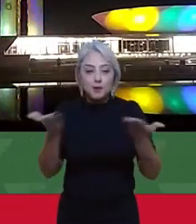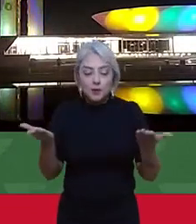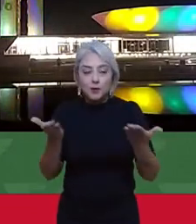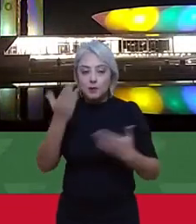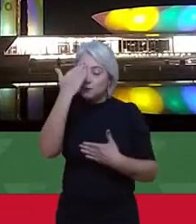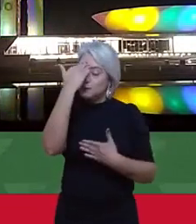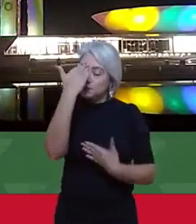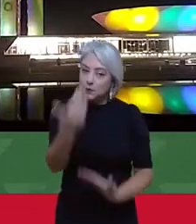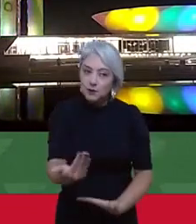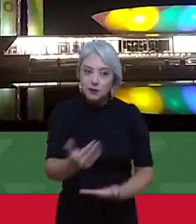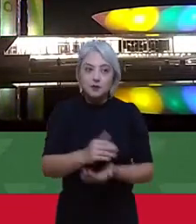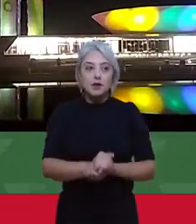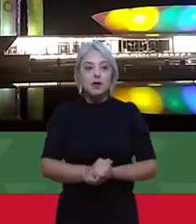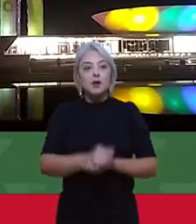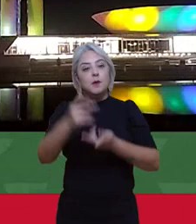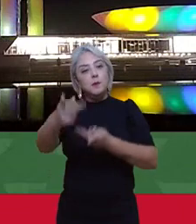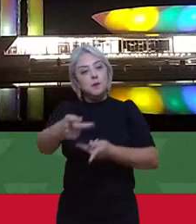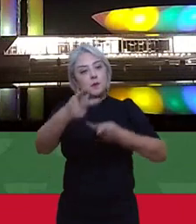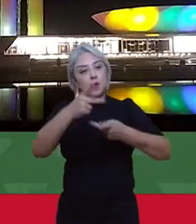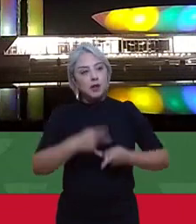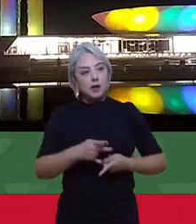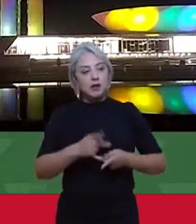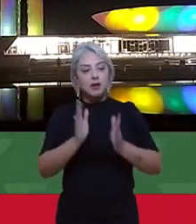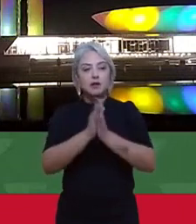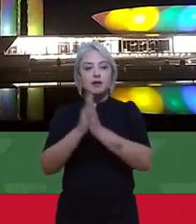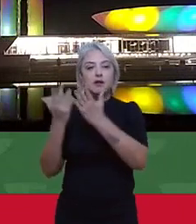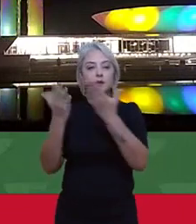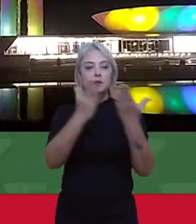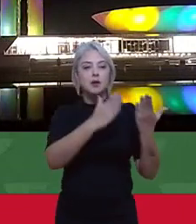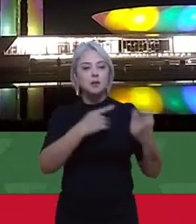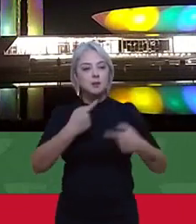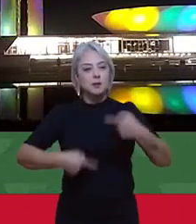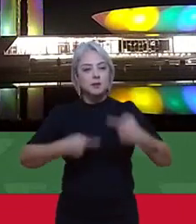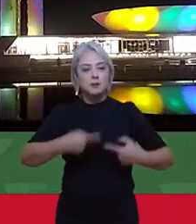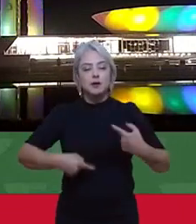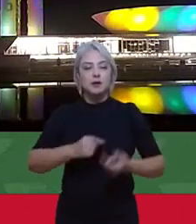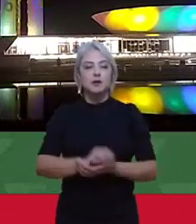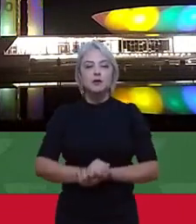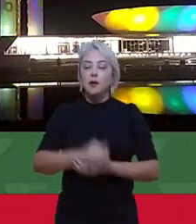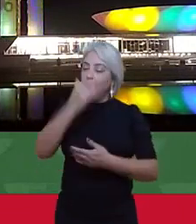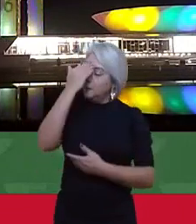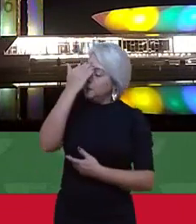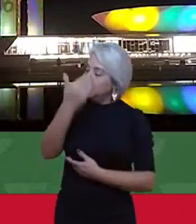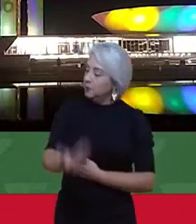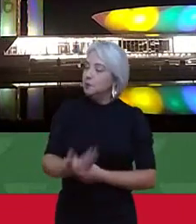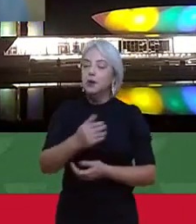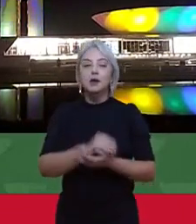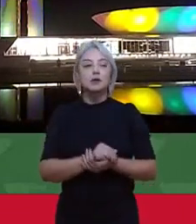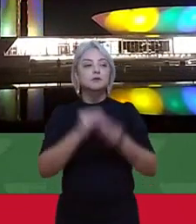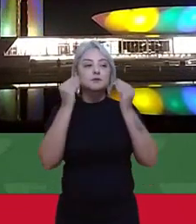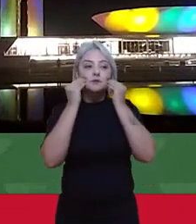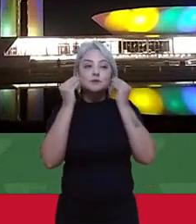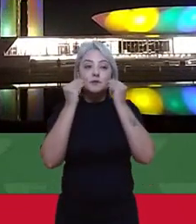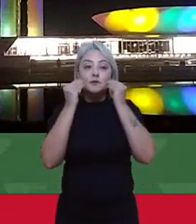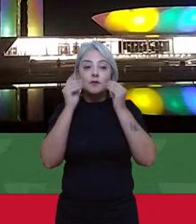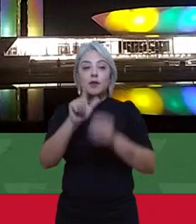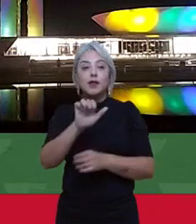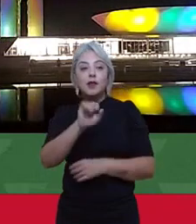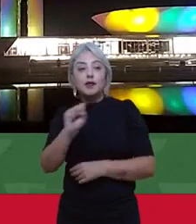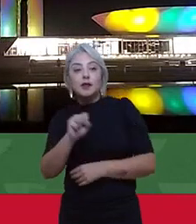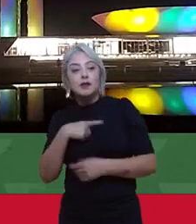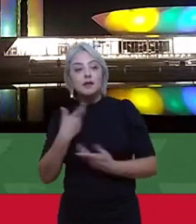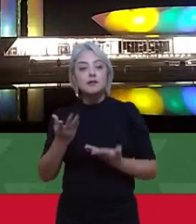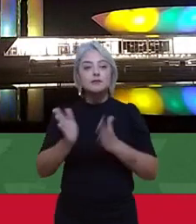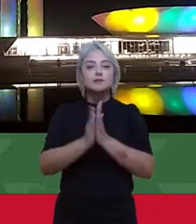Muito obrigada pelo convite e parabéns pelo debate. Muito bem, obrigado. Um beijo também, Luziane, e parabéns pelo